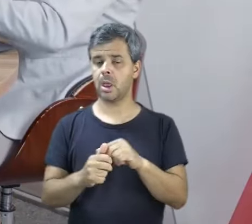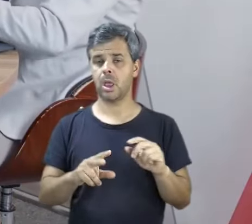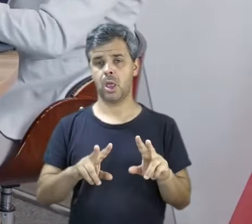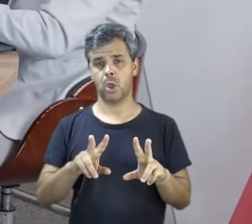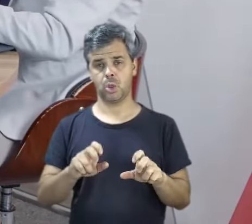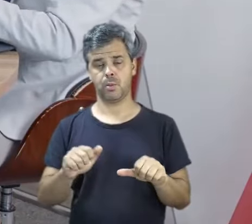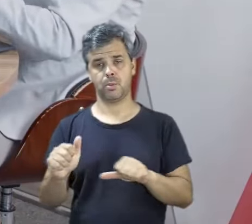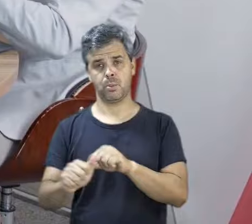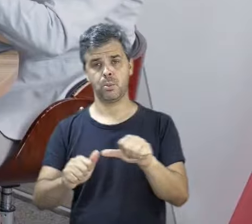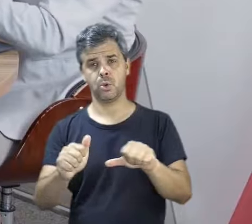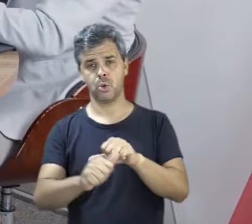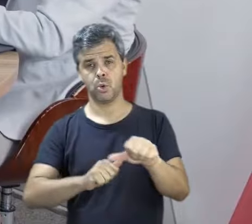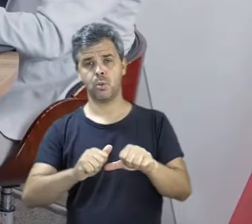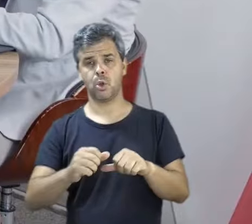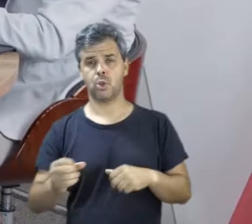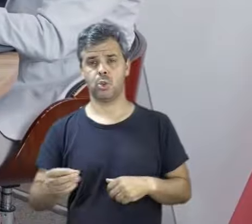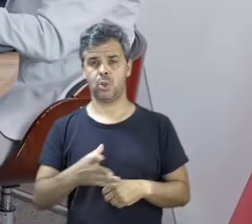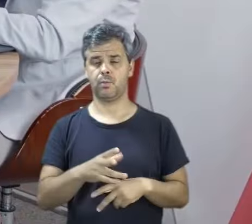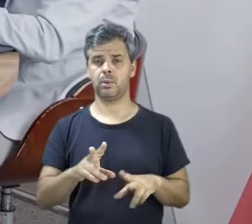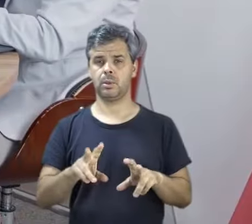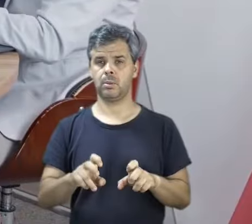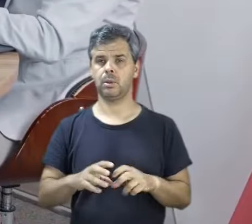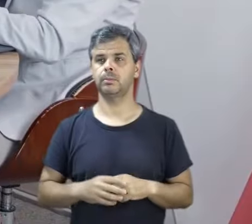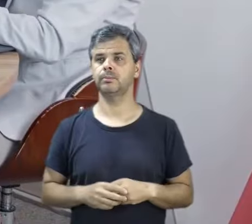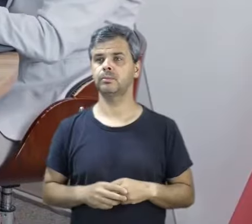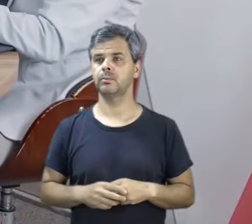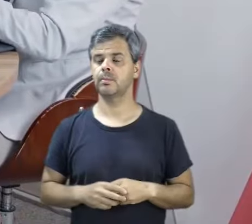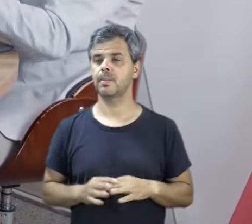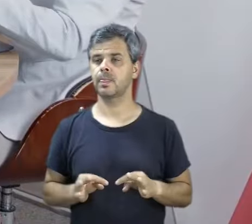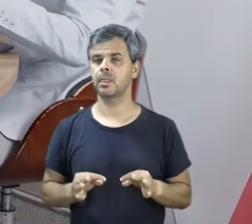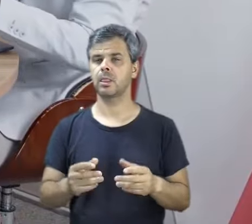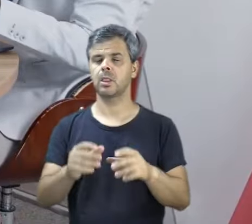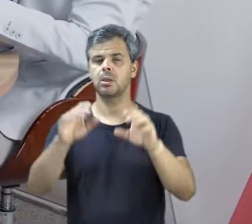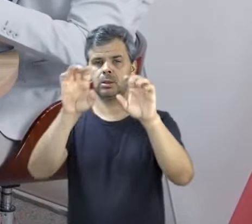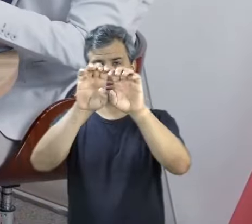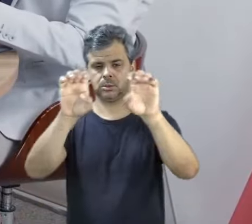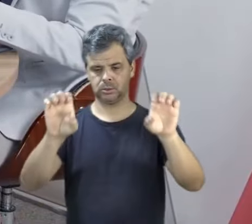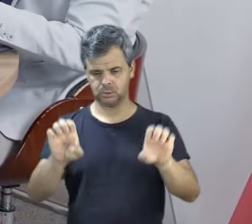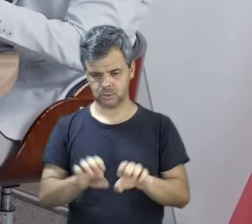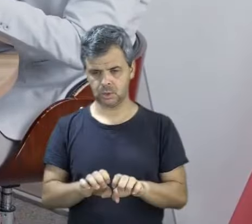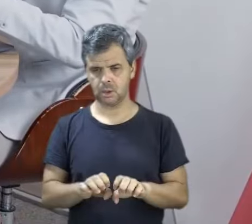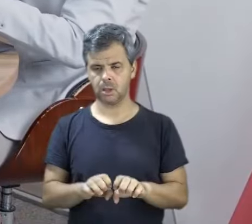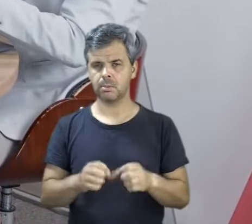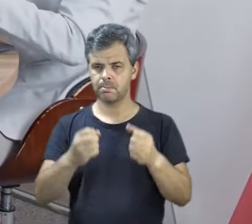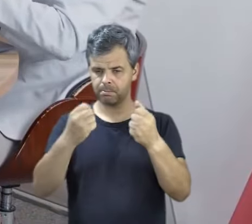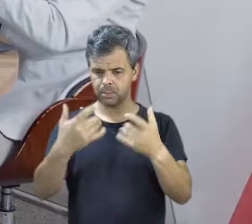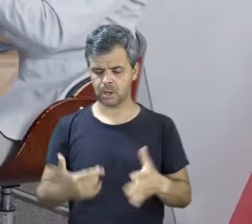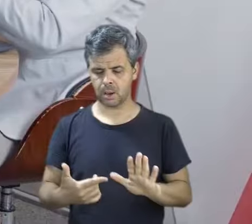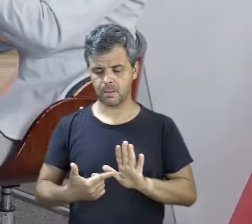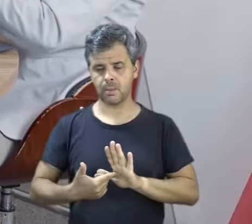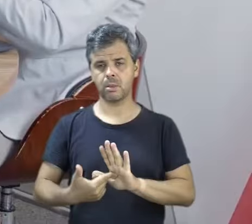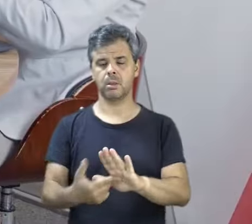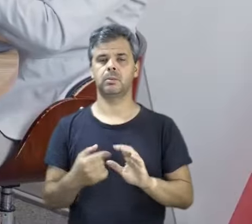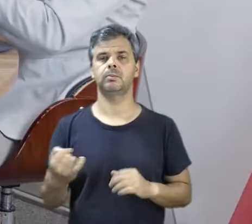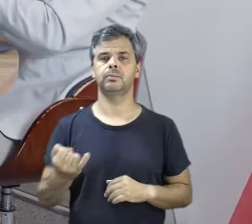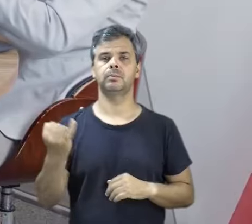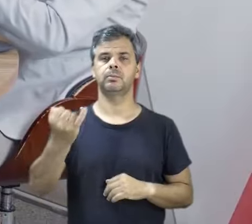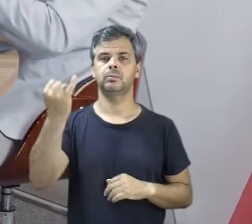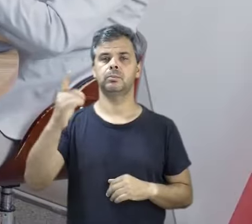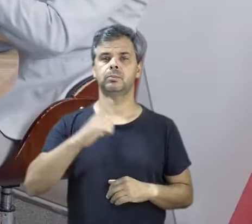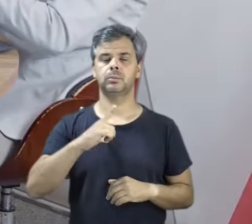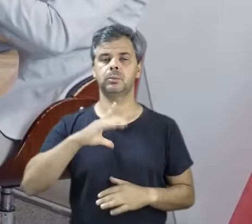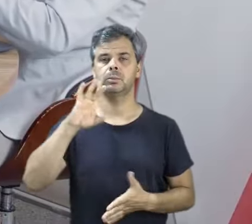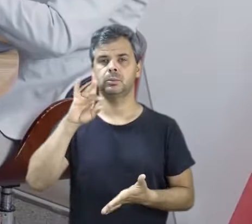também vão mudando, vão surgindo novos temas também, e toda essa estrutura aí que você trouxe para a gente demonstra a importância que